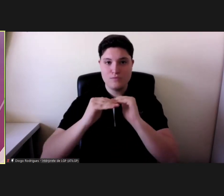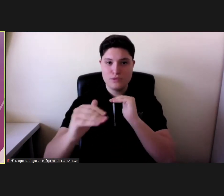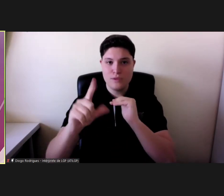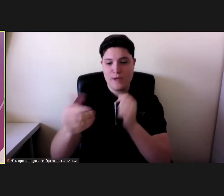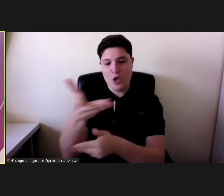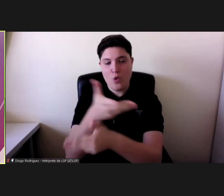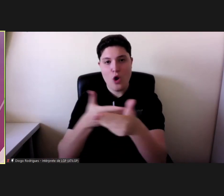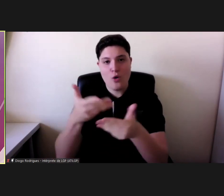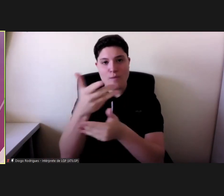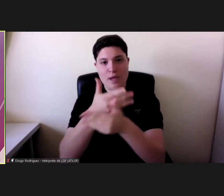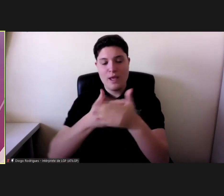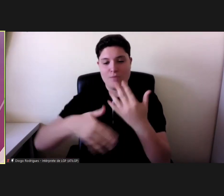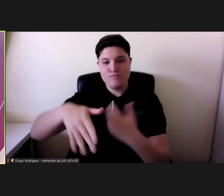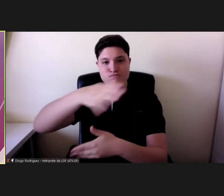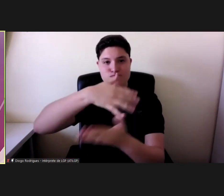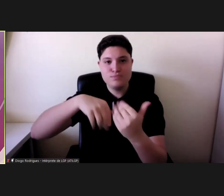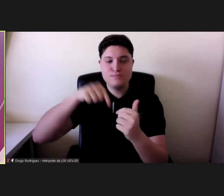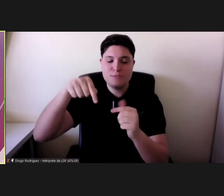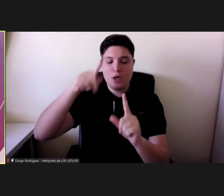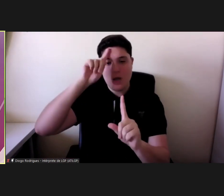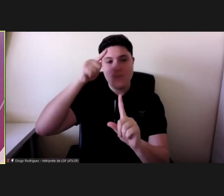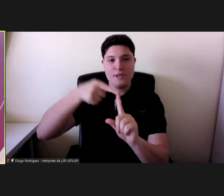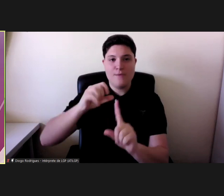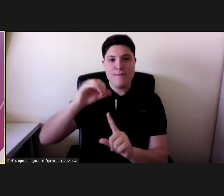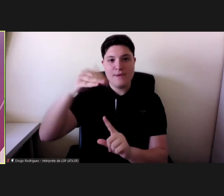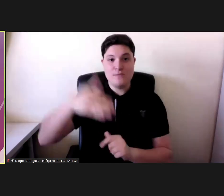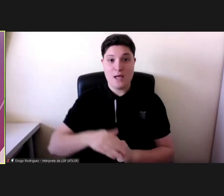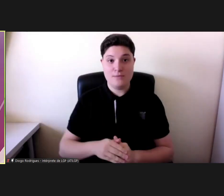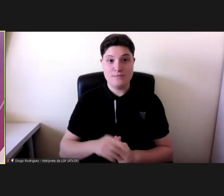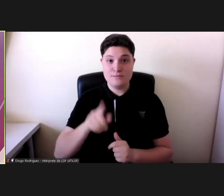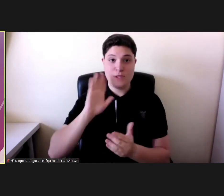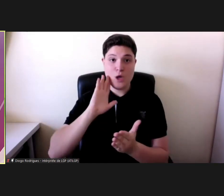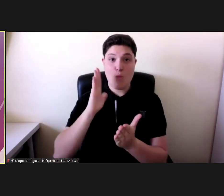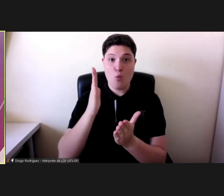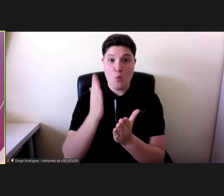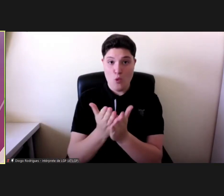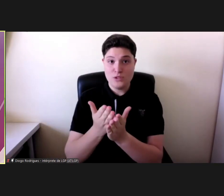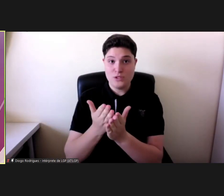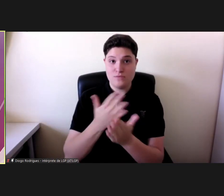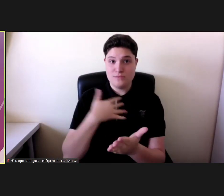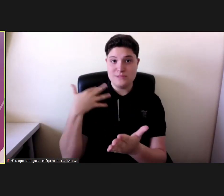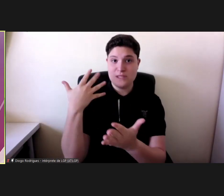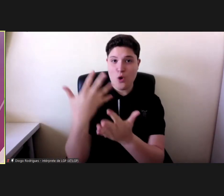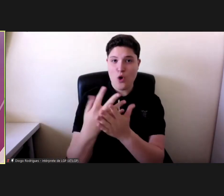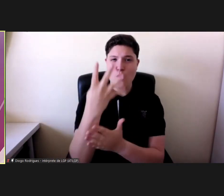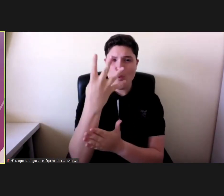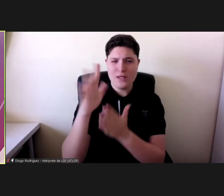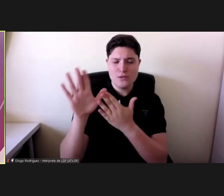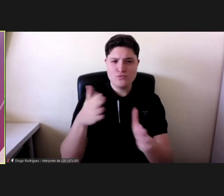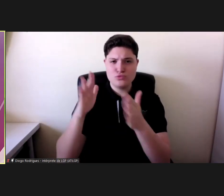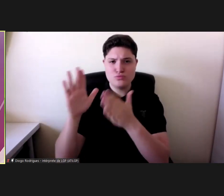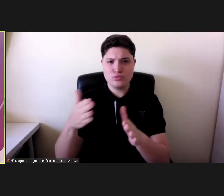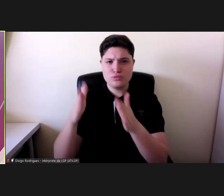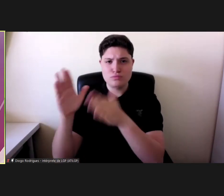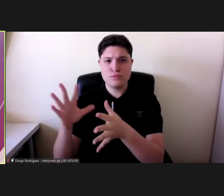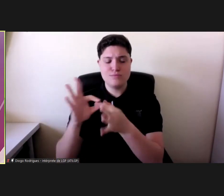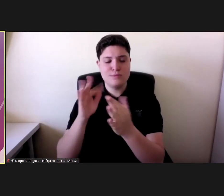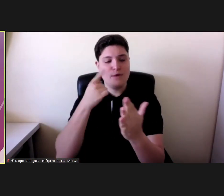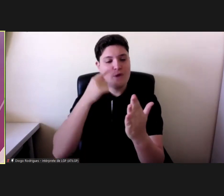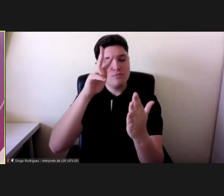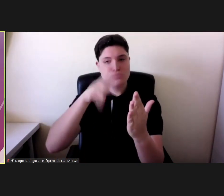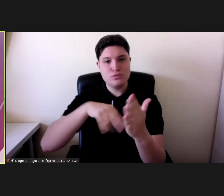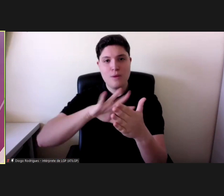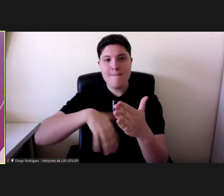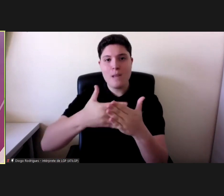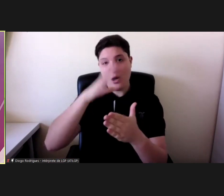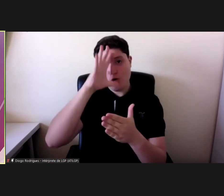é o objetivo deste webinar. Este é o último evento de uma série de 4 webinars que analisam a Agenda 2030 e os